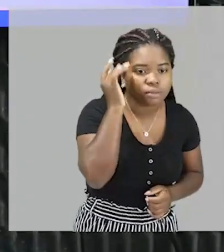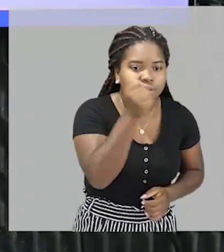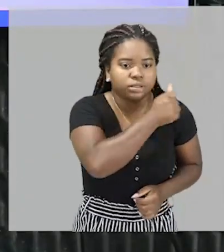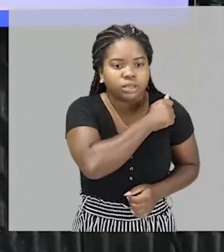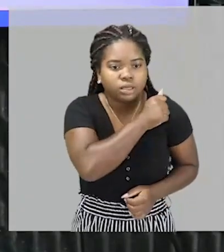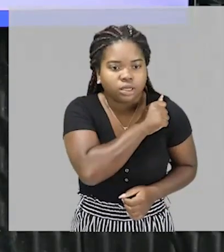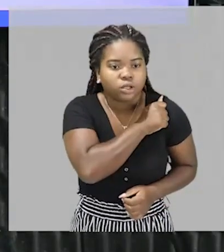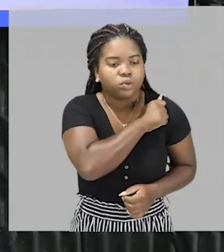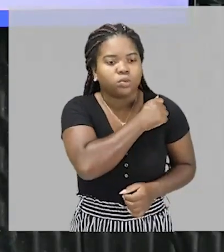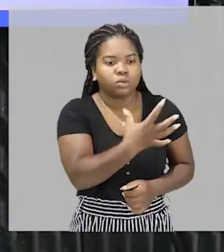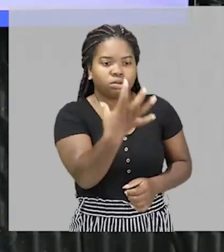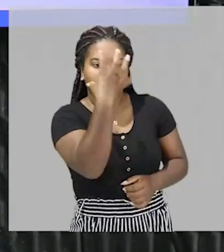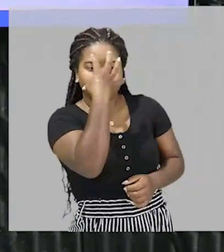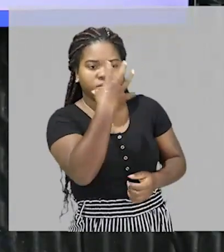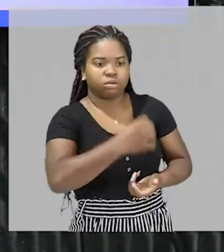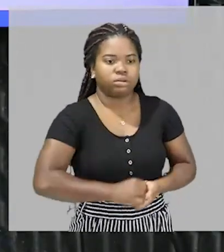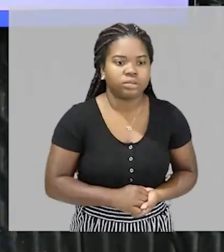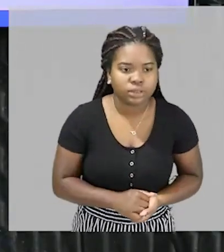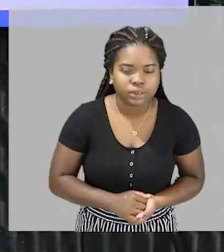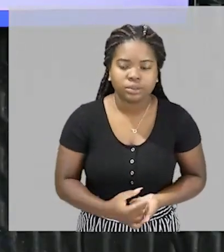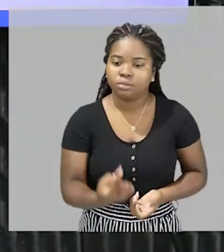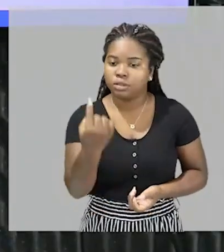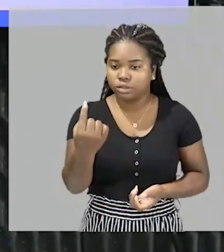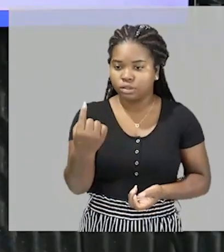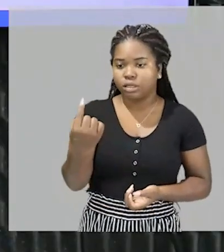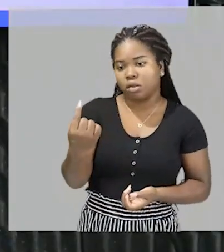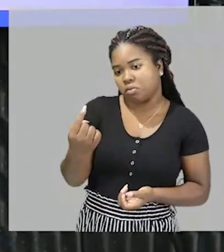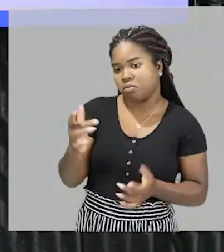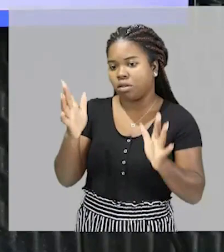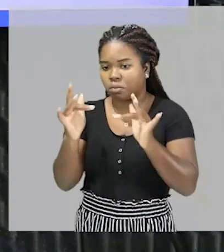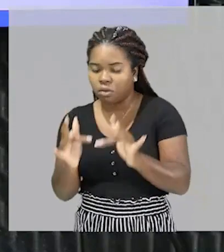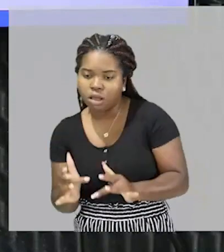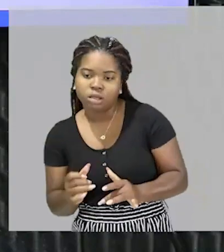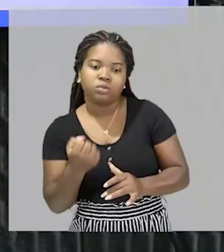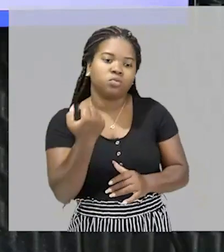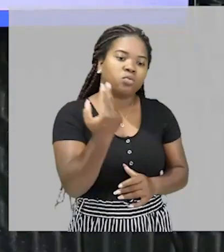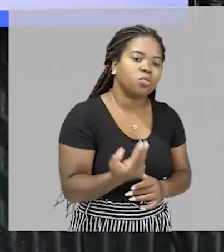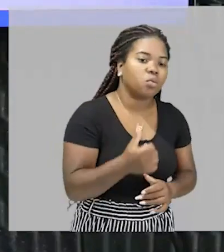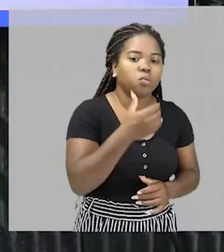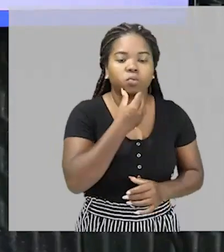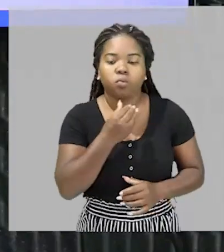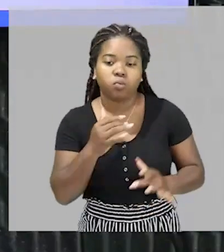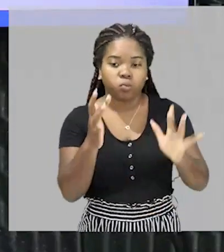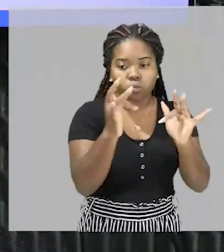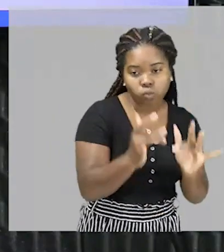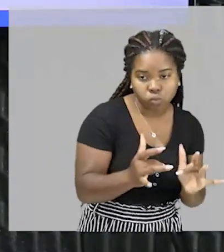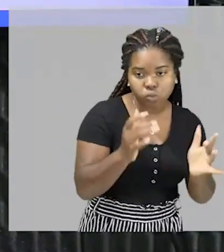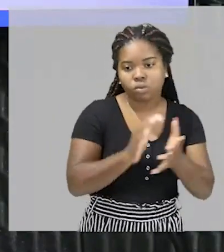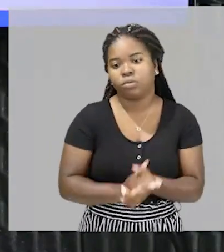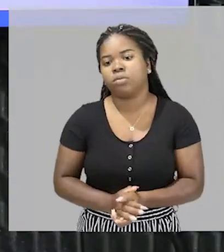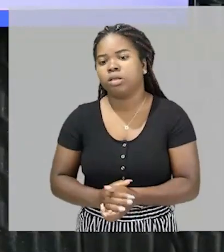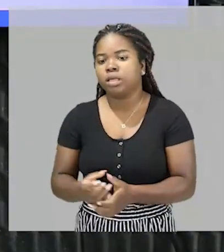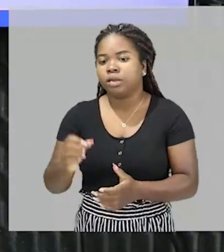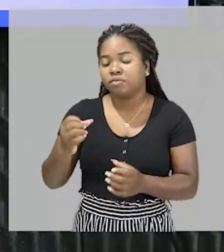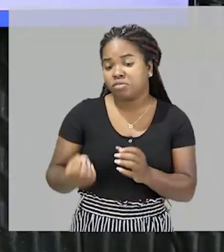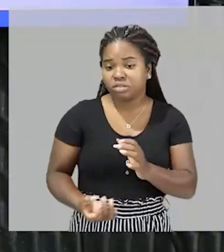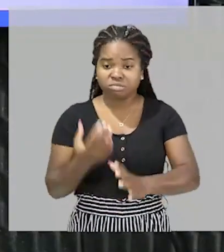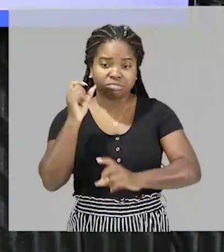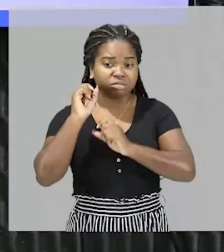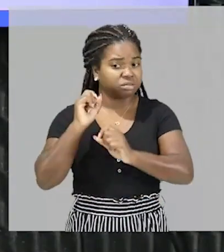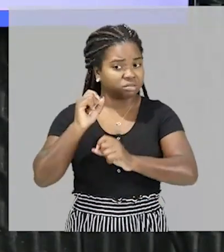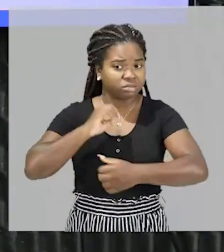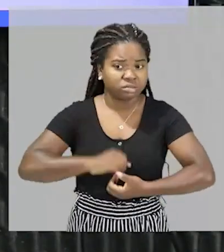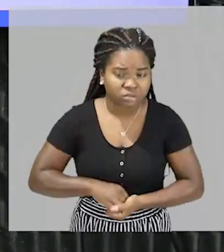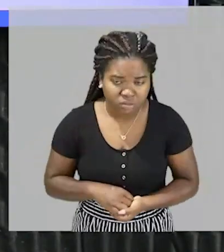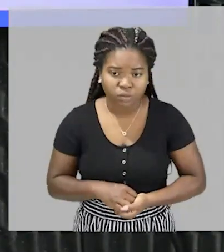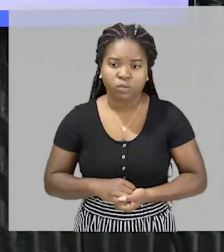aluno. Você cria um personagem para ser namorado, namorada. Você cria um personagem para ser pai, mãe, um personagem para